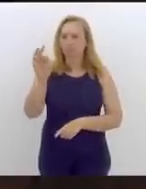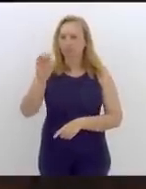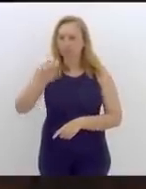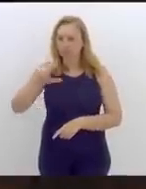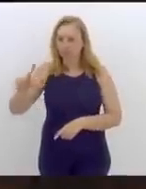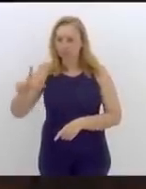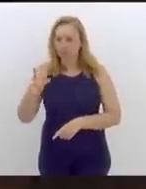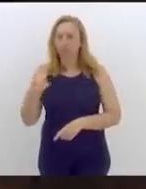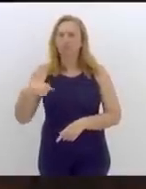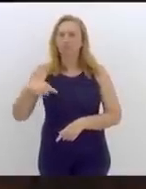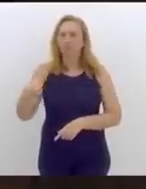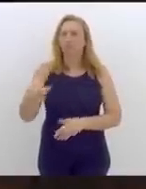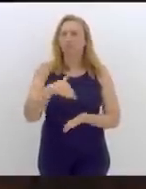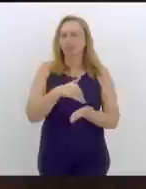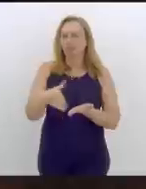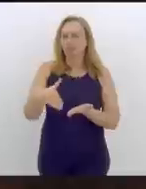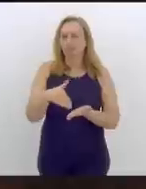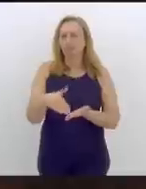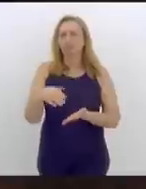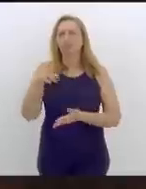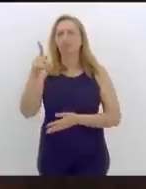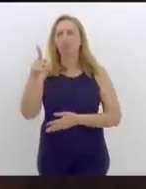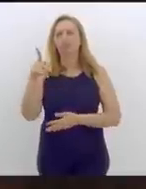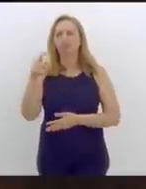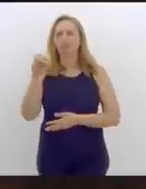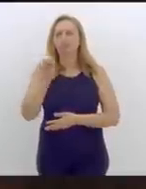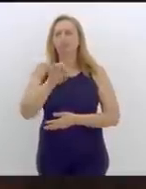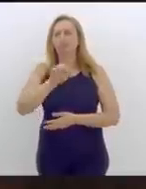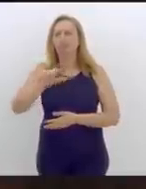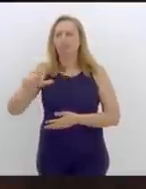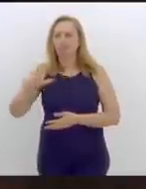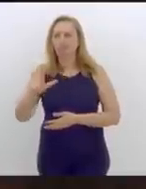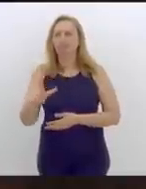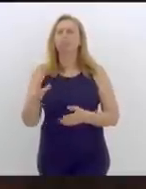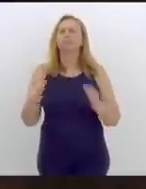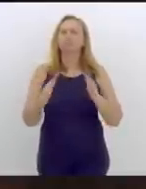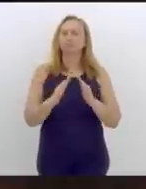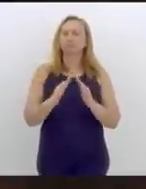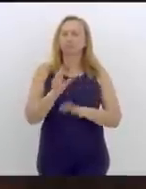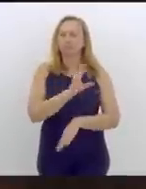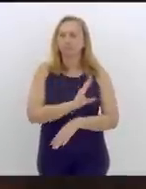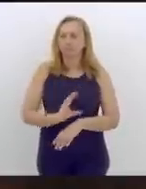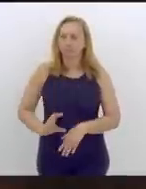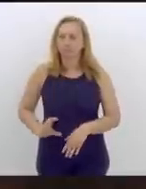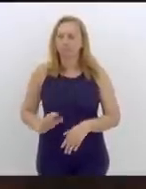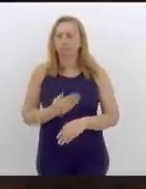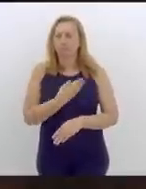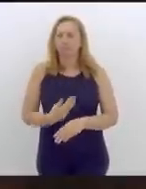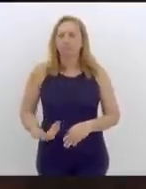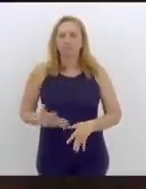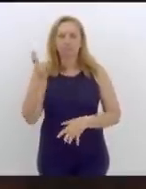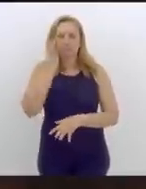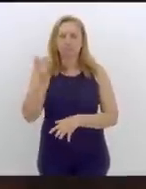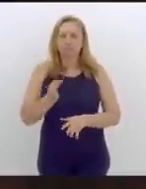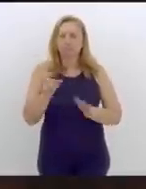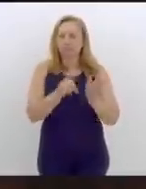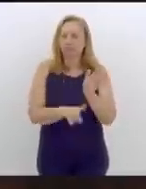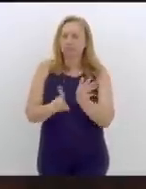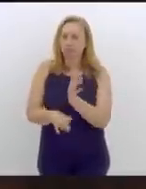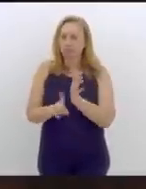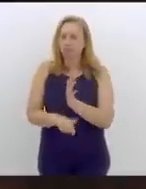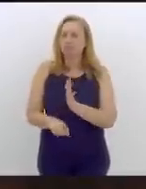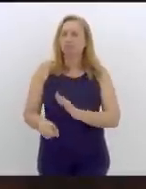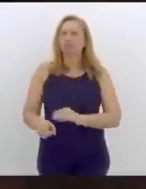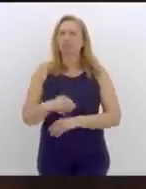fomos ao nosso secretário o Coronel Henrique vamos na Casa Civil ninguém sabia quem tinha colocado esses desconto na